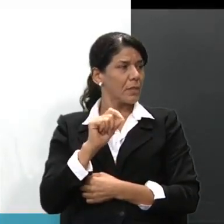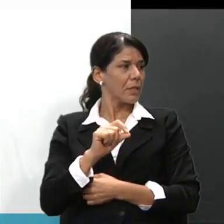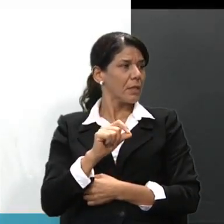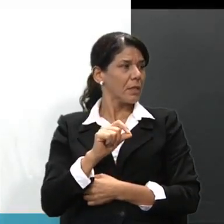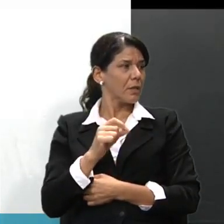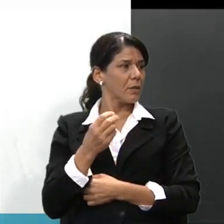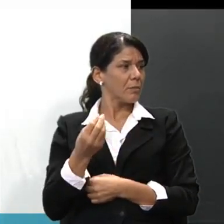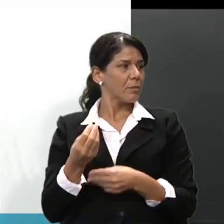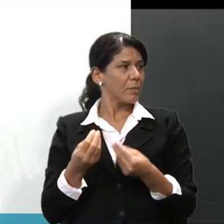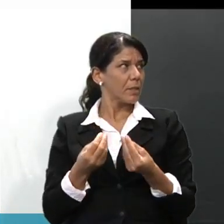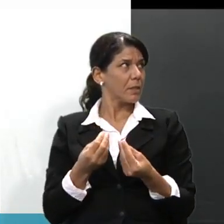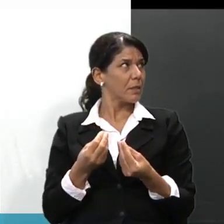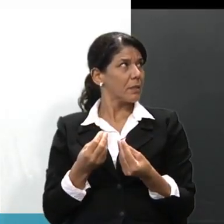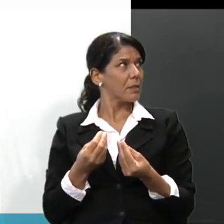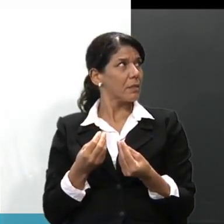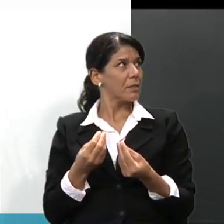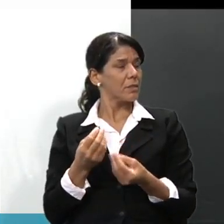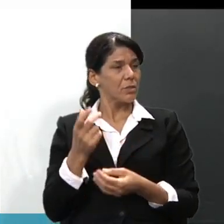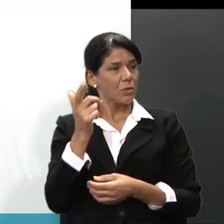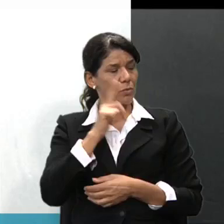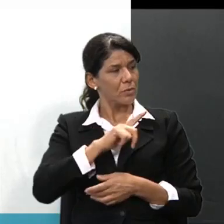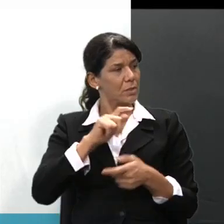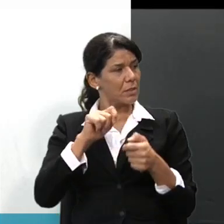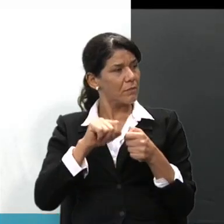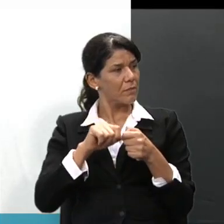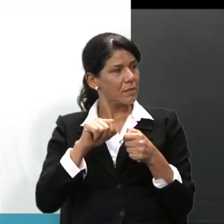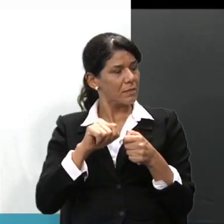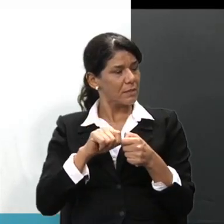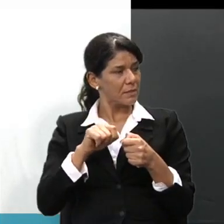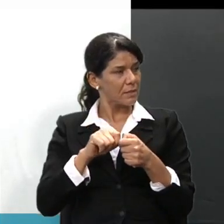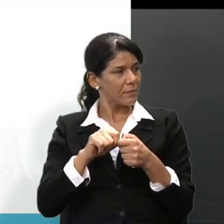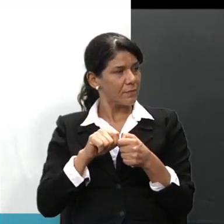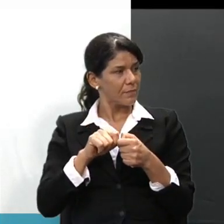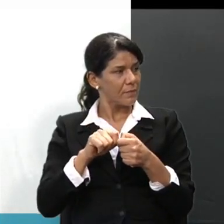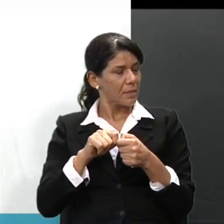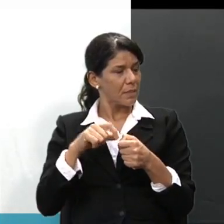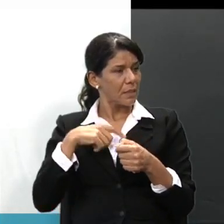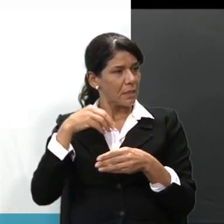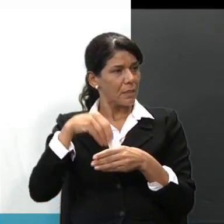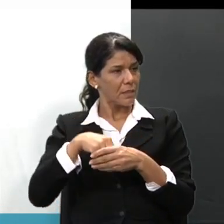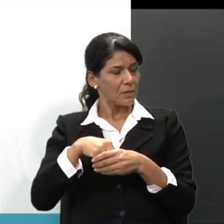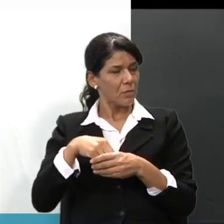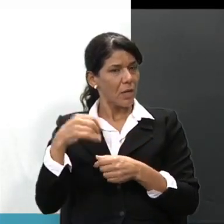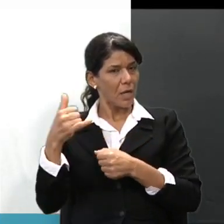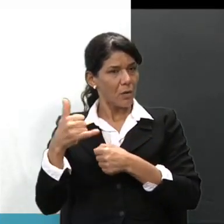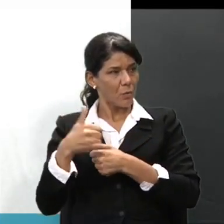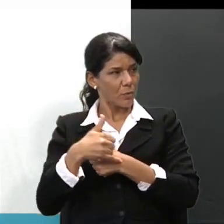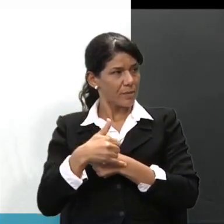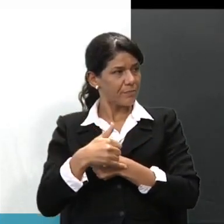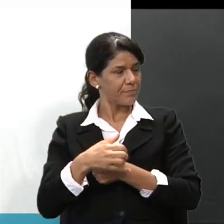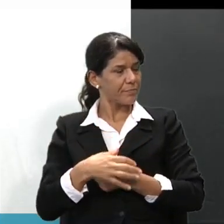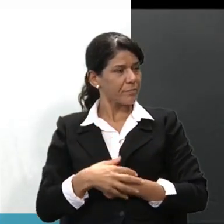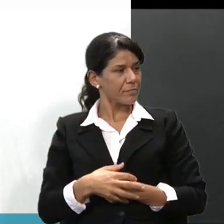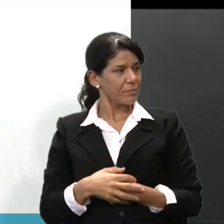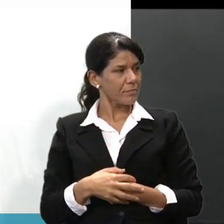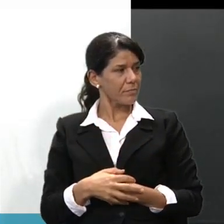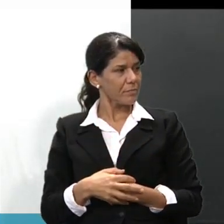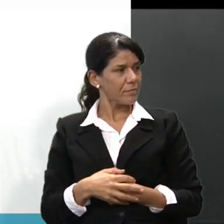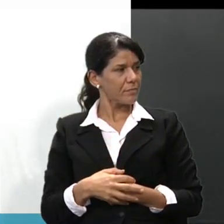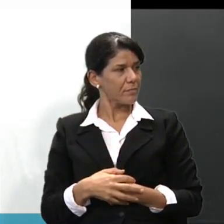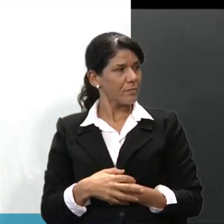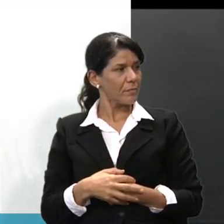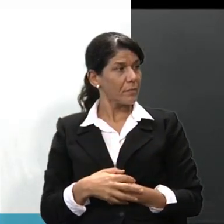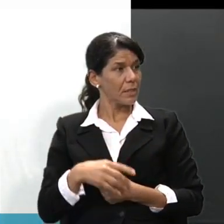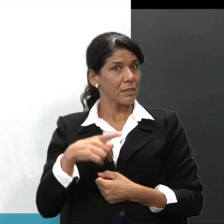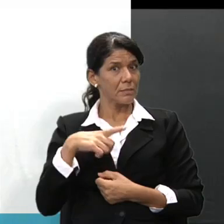região para que a gente realize a inserção da agulha. A região dorso glúteo, que é muito utilizada, mas a